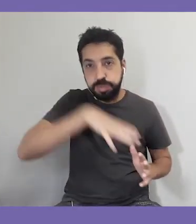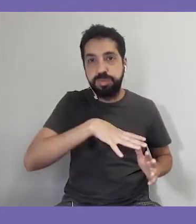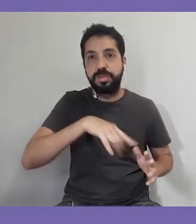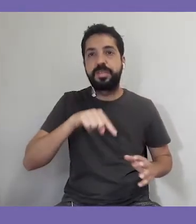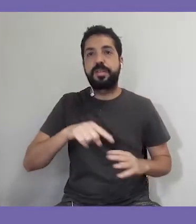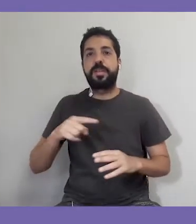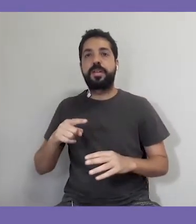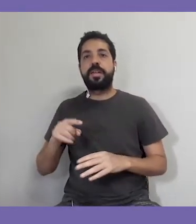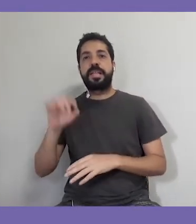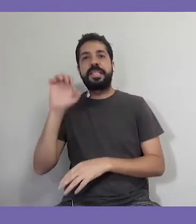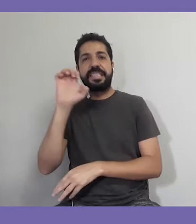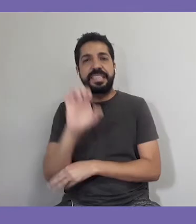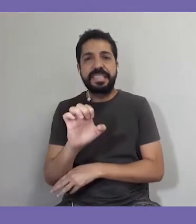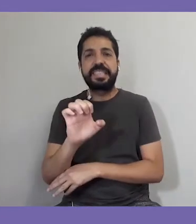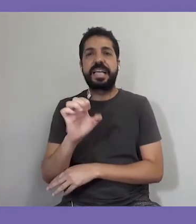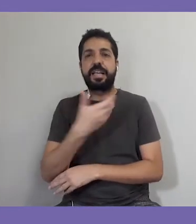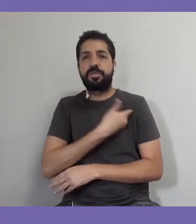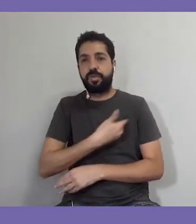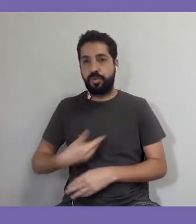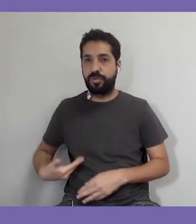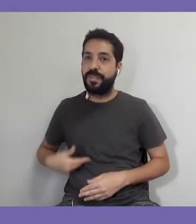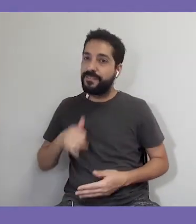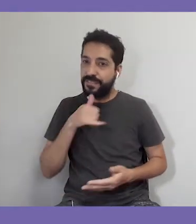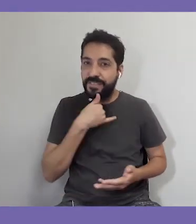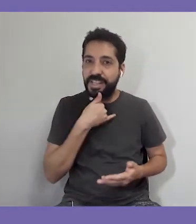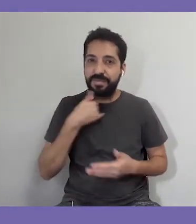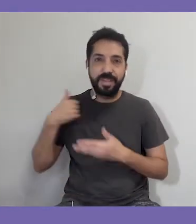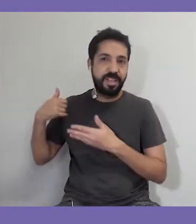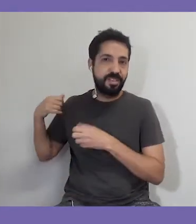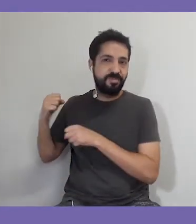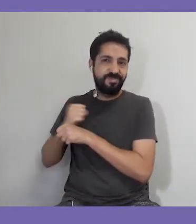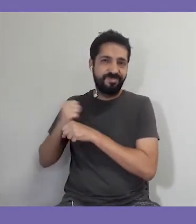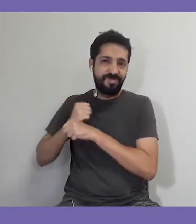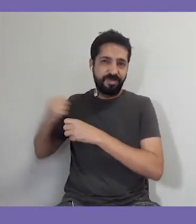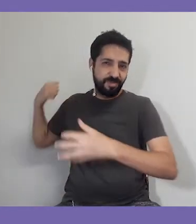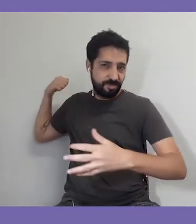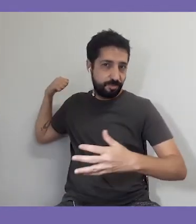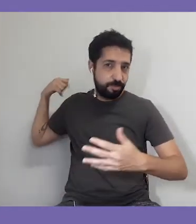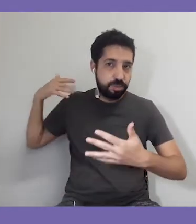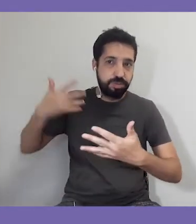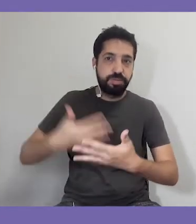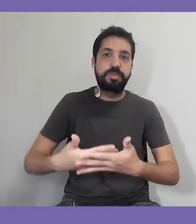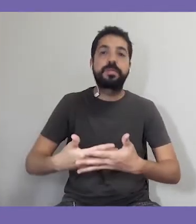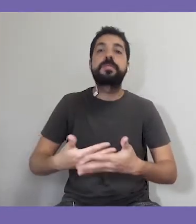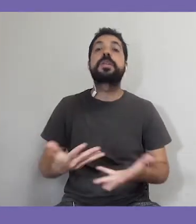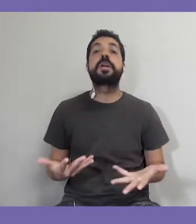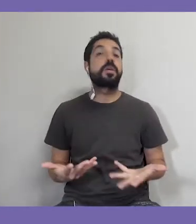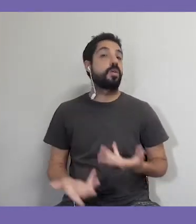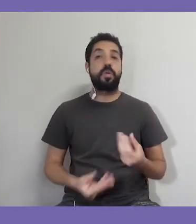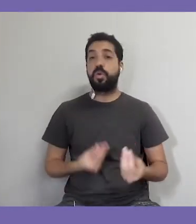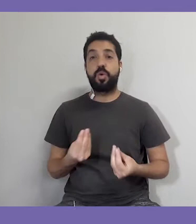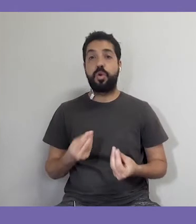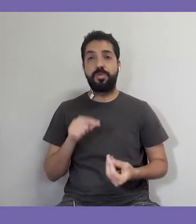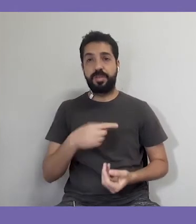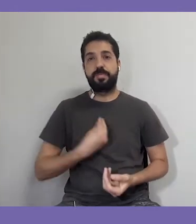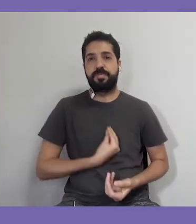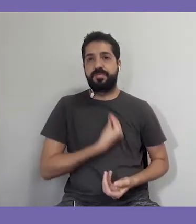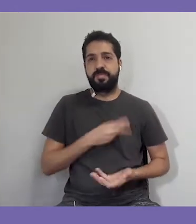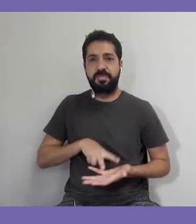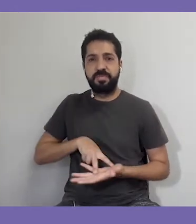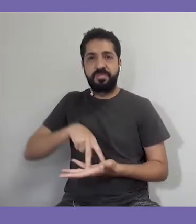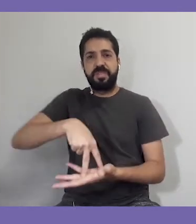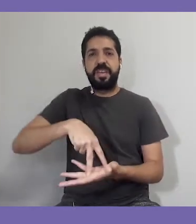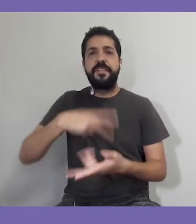Estado, são vítimas de um genocídio que se prolonga, infelizmente, por séculos. Eu queria te perguntar como é estar de